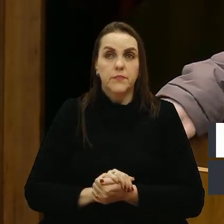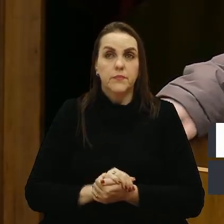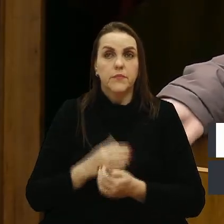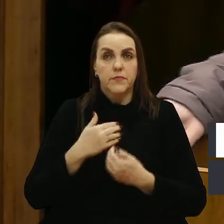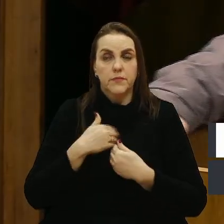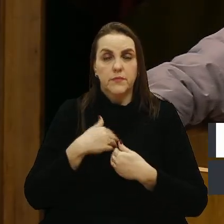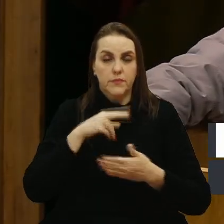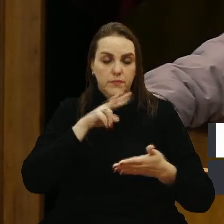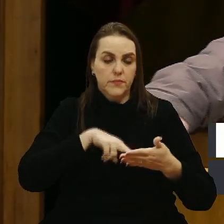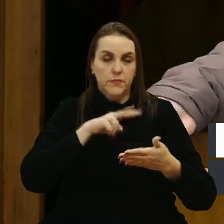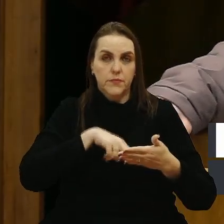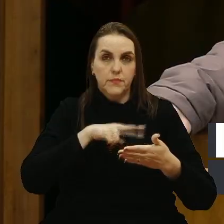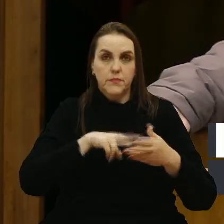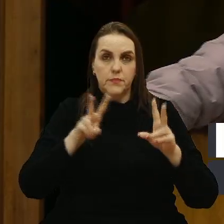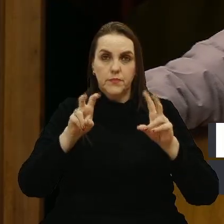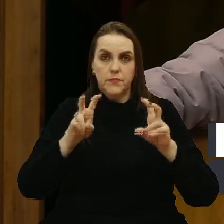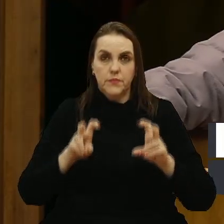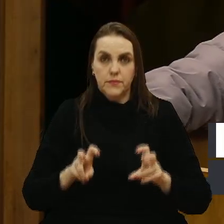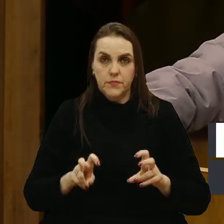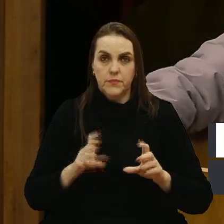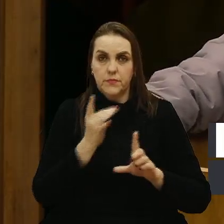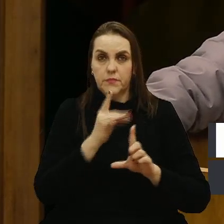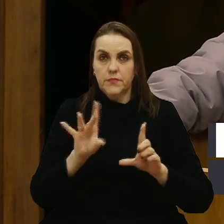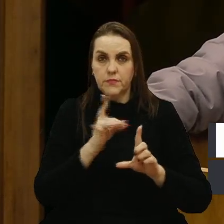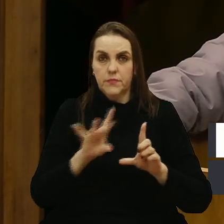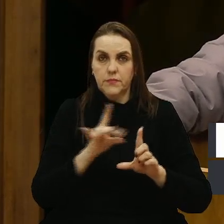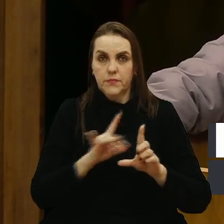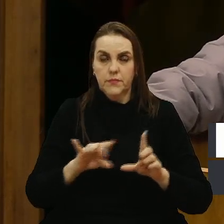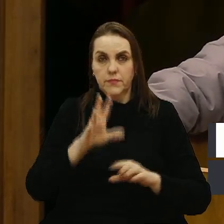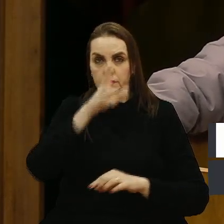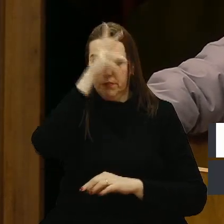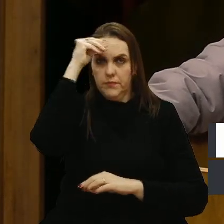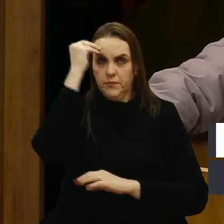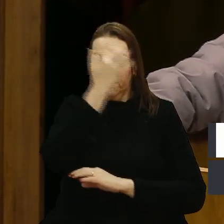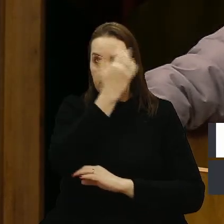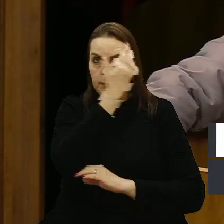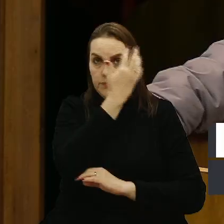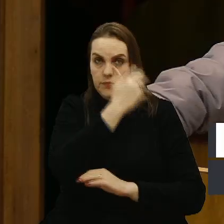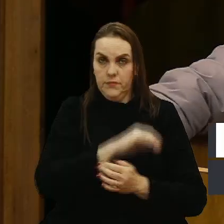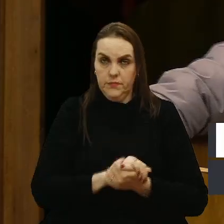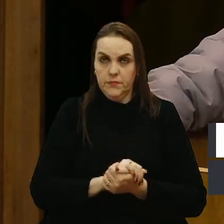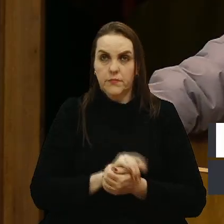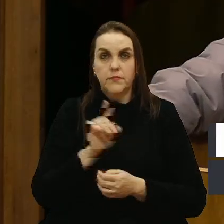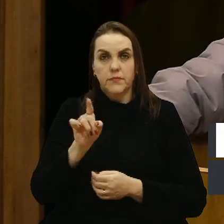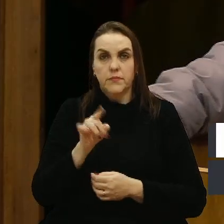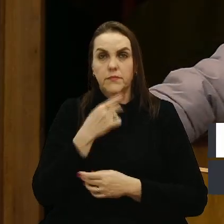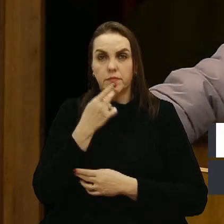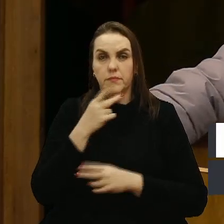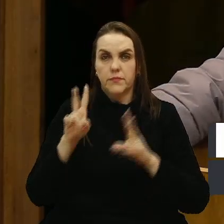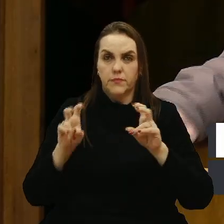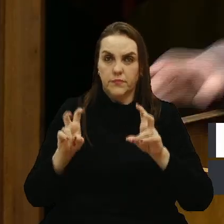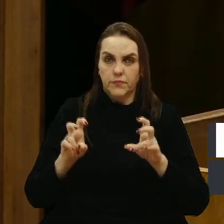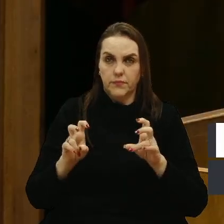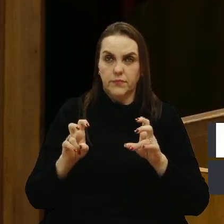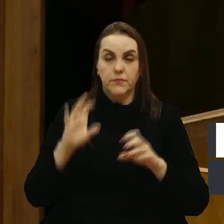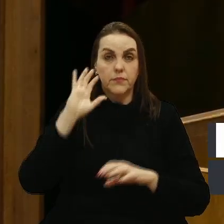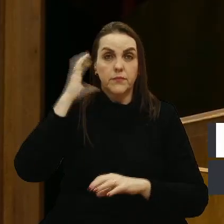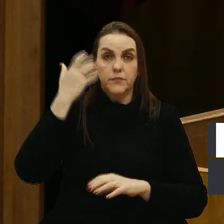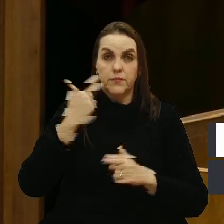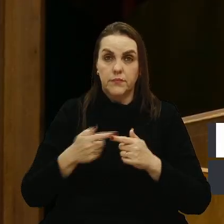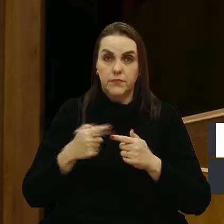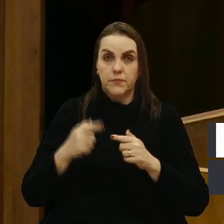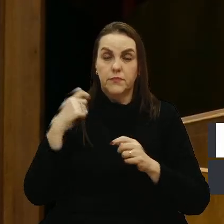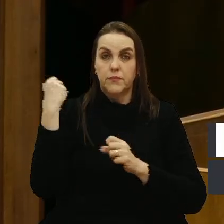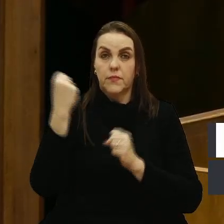fui ler os comentários das postagens do prefeito Adiló e ele comentava que resolveu o problema da greve dos